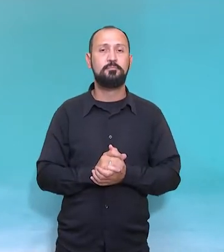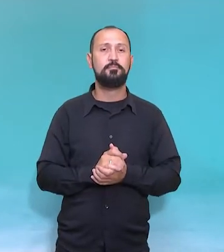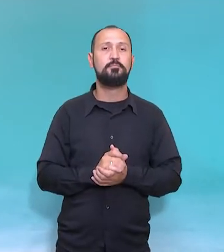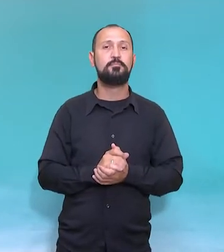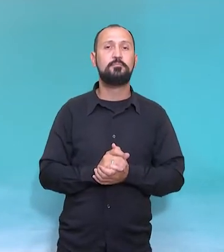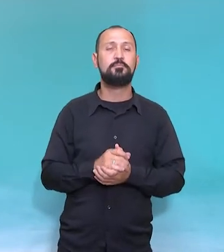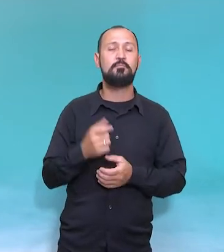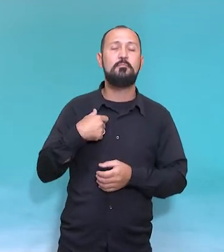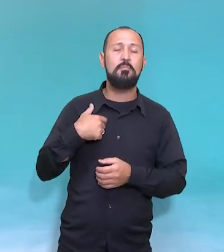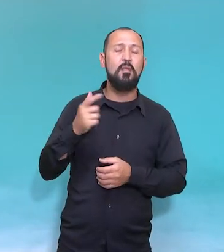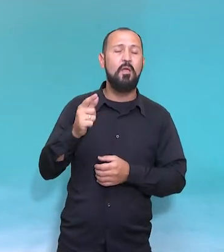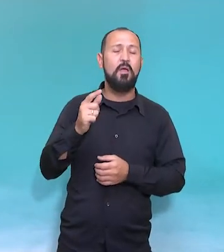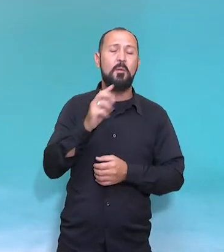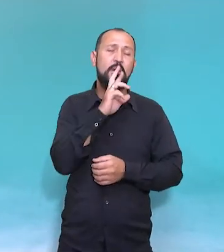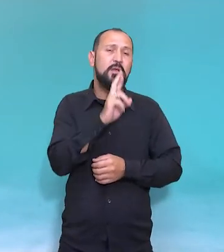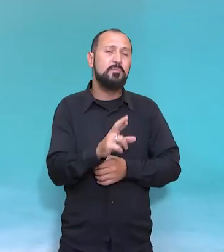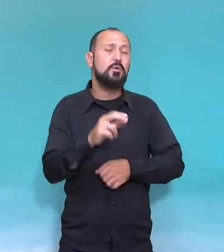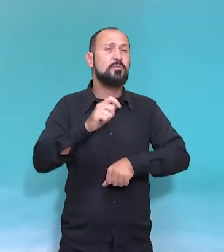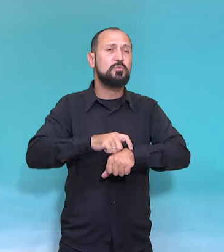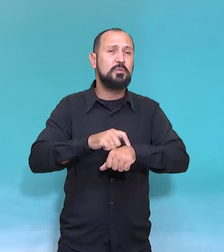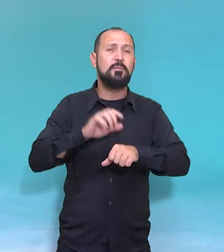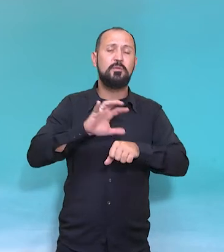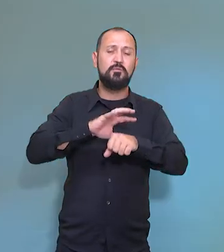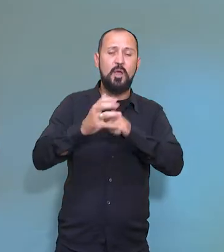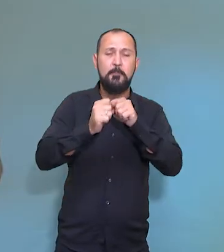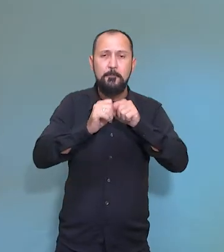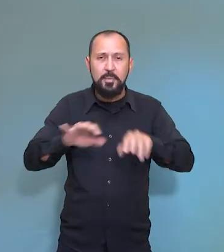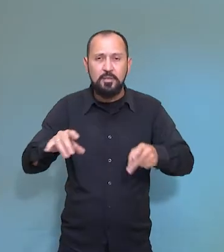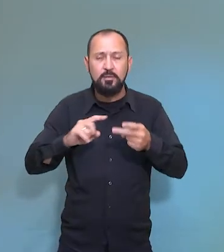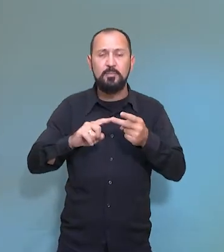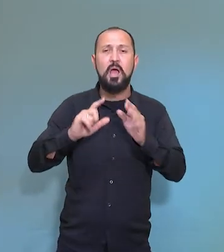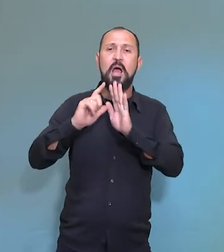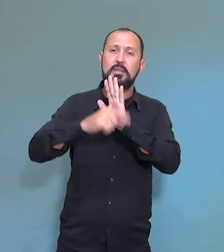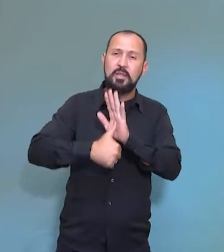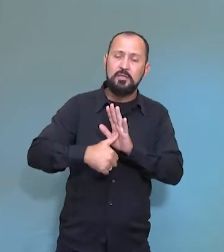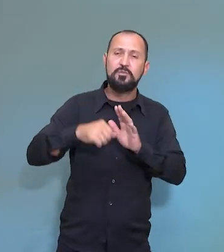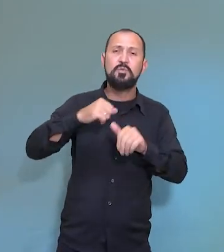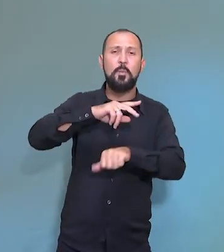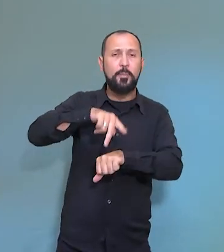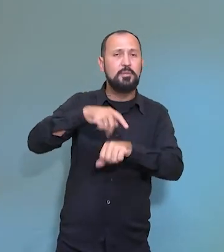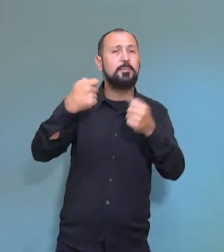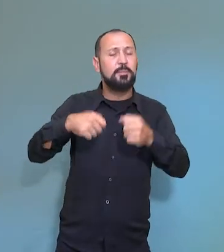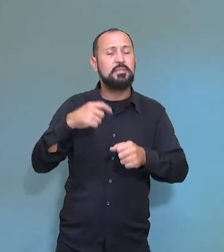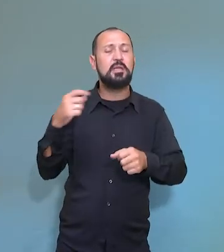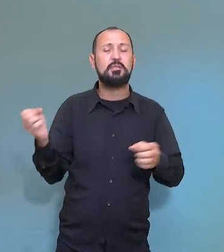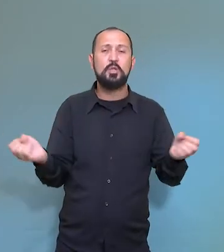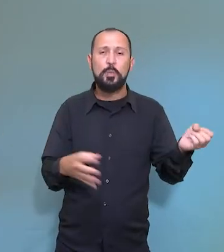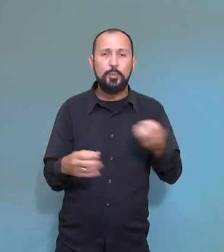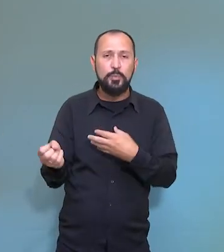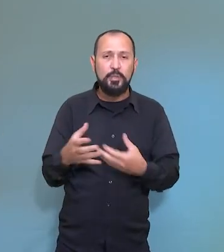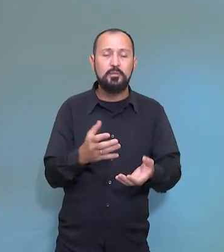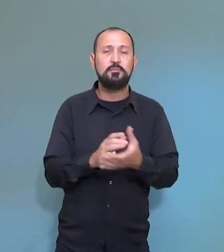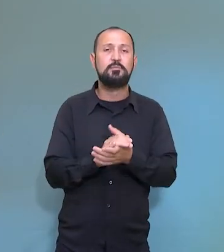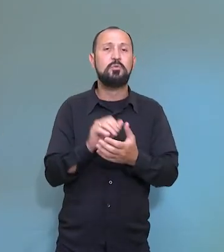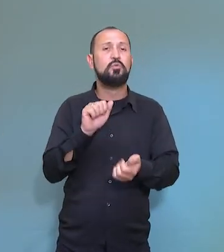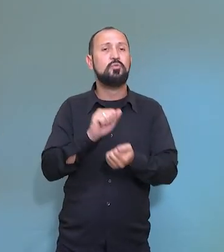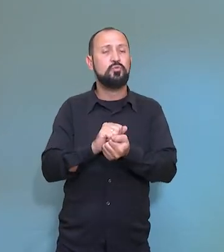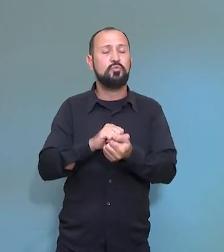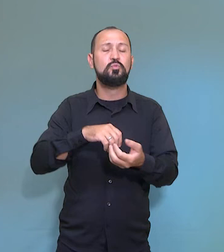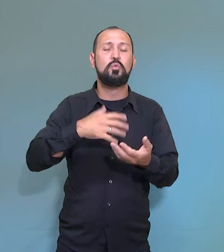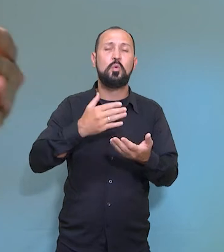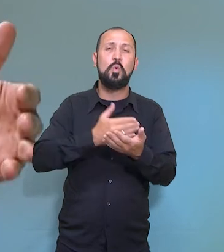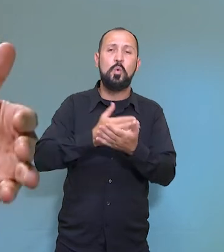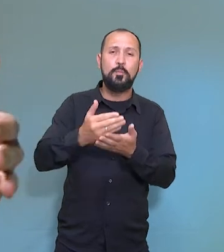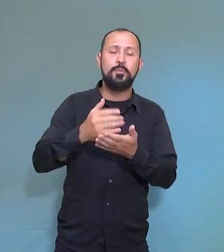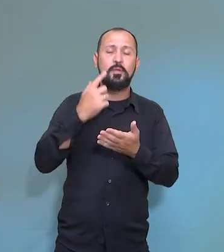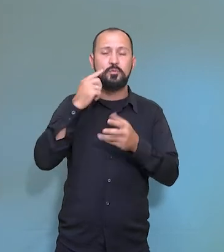aí é fruto dos tempos, né? Misturou com pandemia, misturou com um atraso que o Brasil já precisava ter se modernizado, misturou